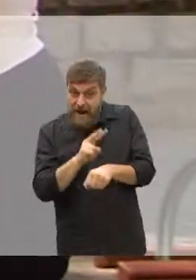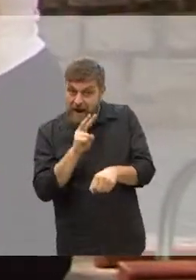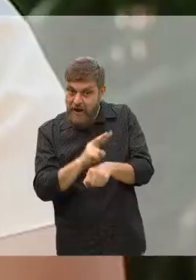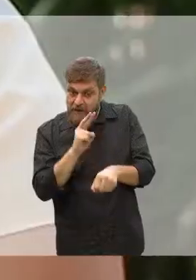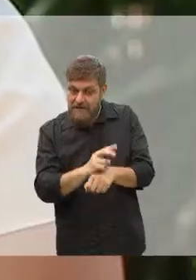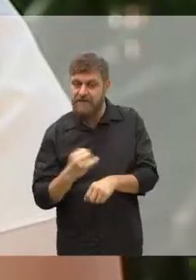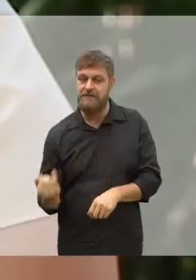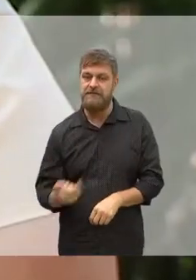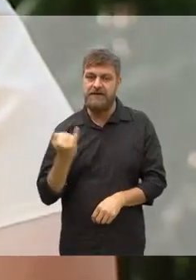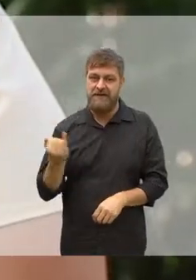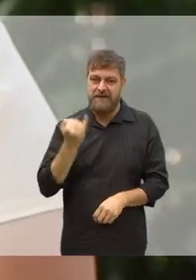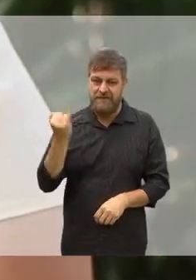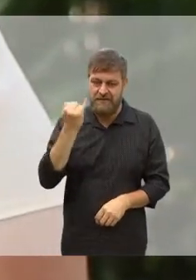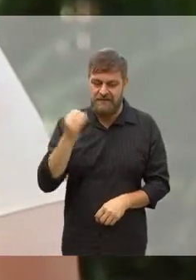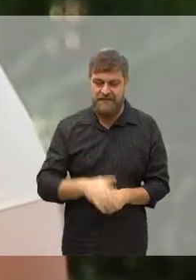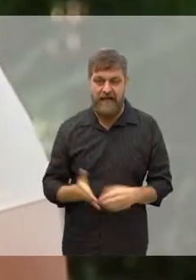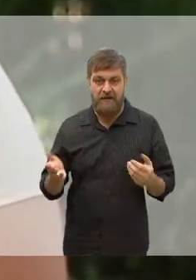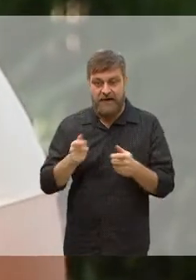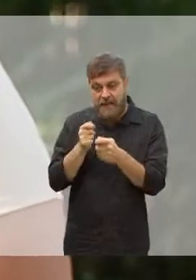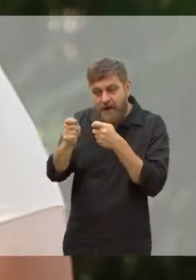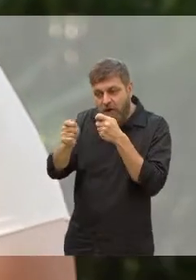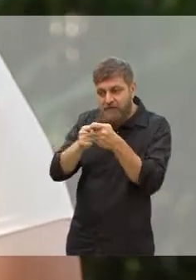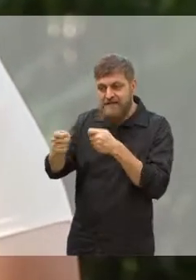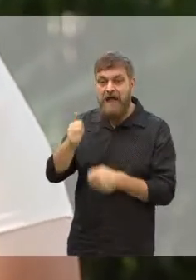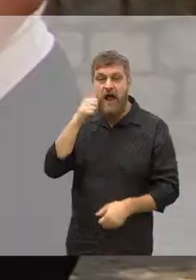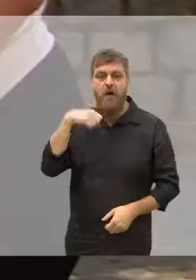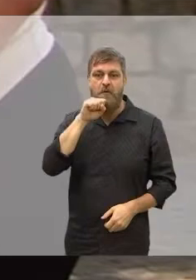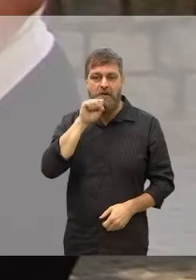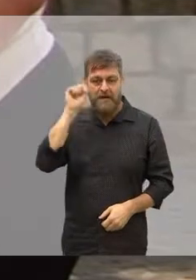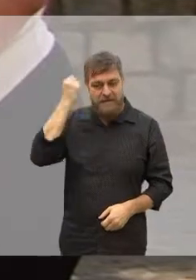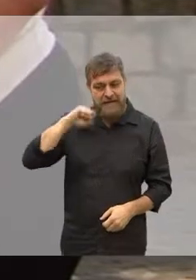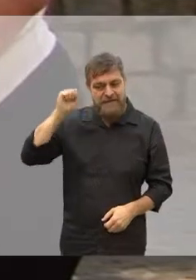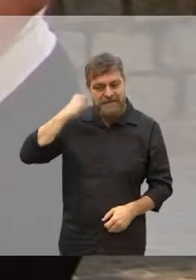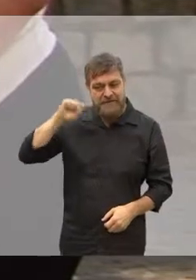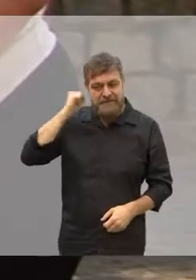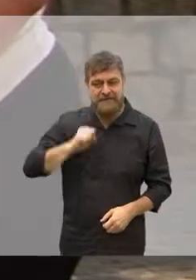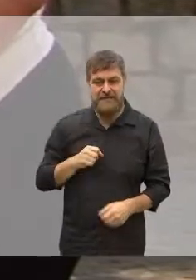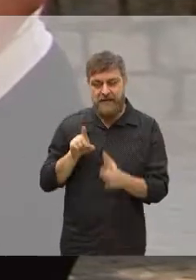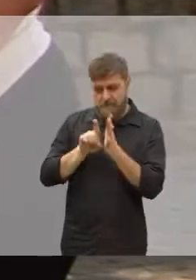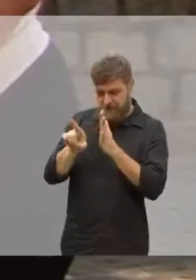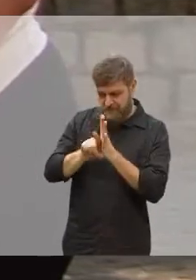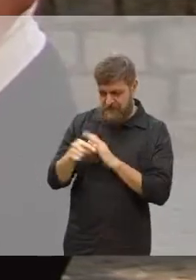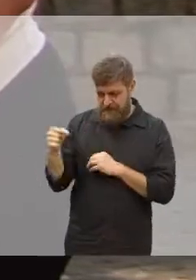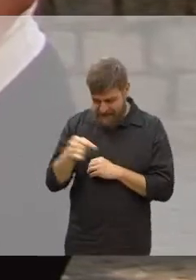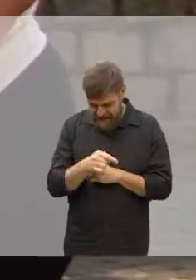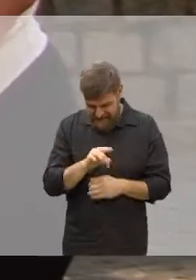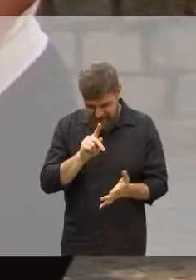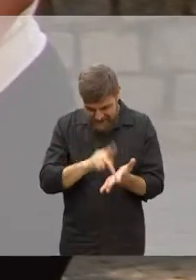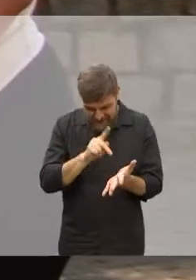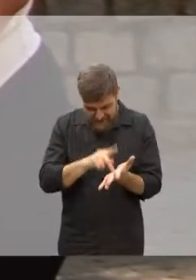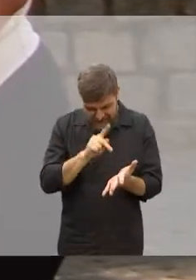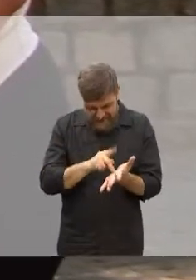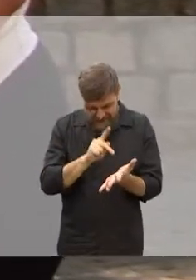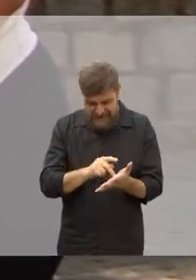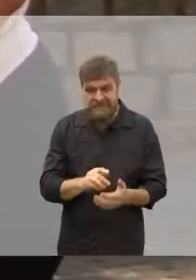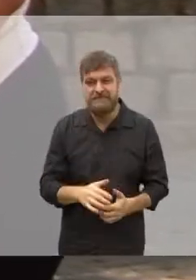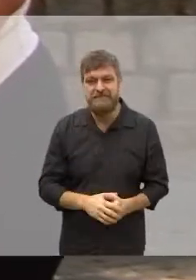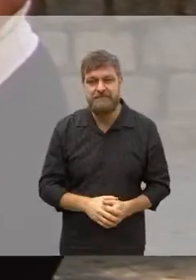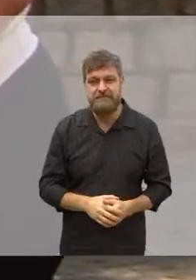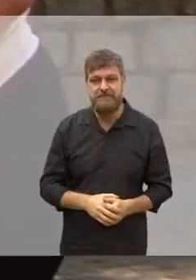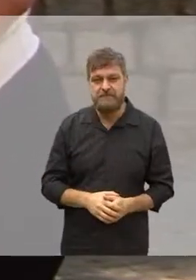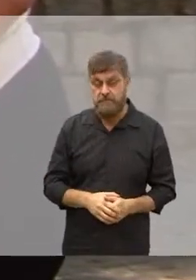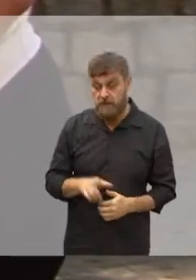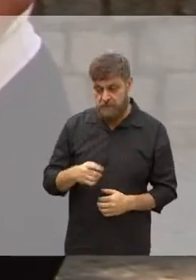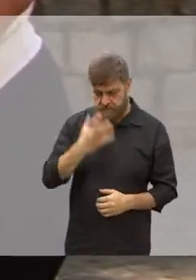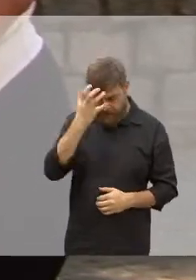muito importantes e a gente vai conversar agora com a Susan justamente para saber se tudo isso que o Caio falou procede mesmo. Susan,